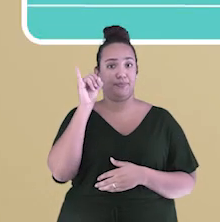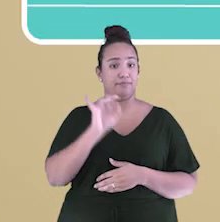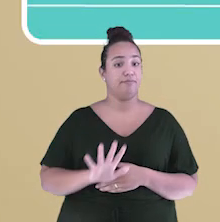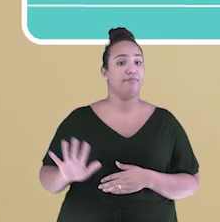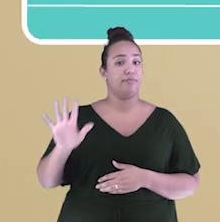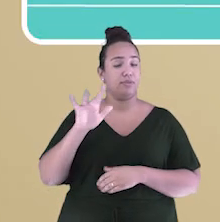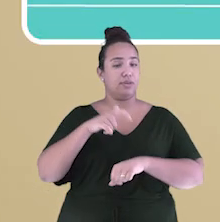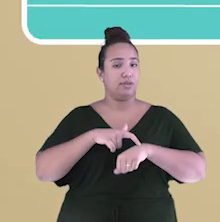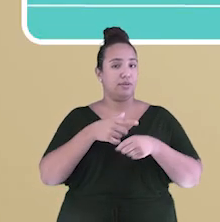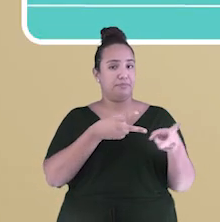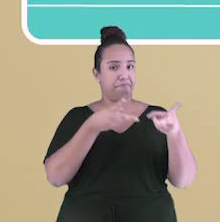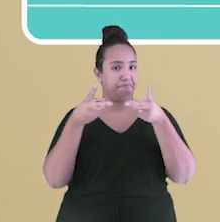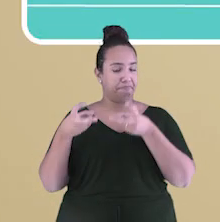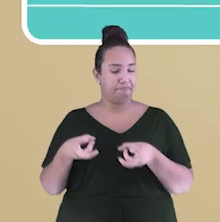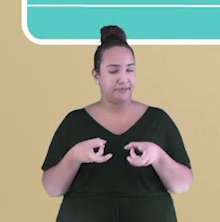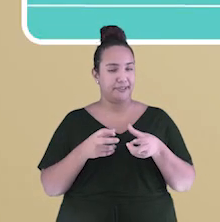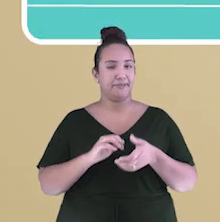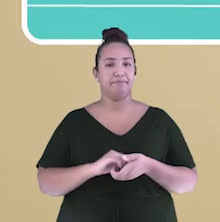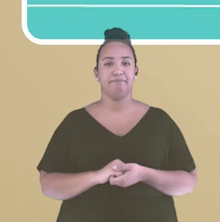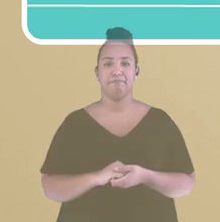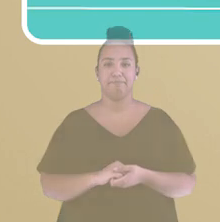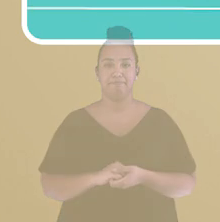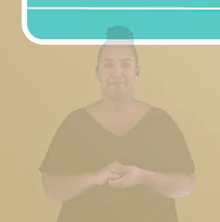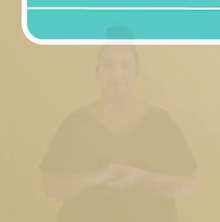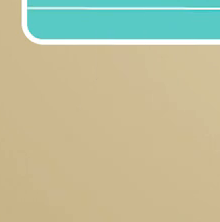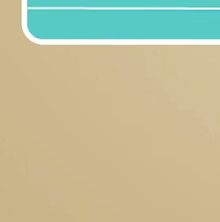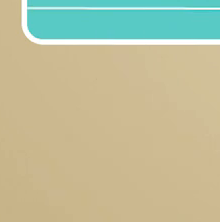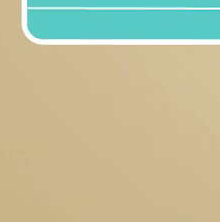folheto. Um tempinho para vocês observarem.